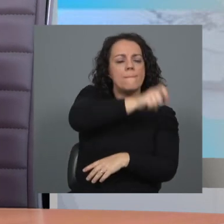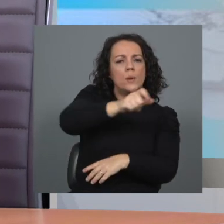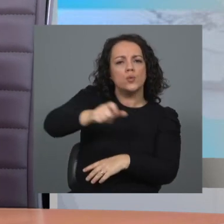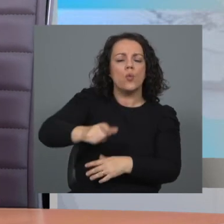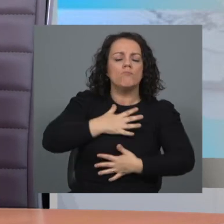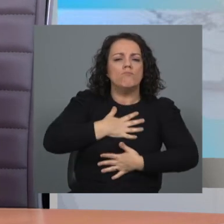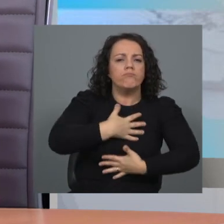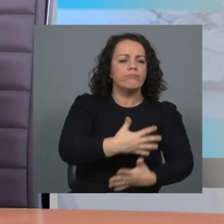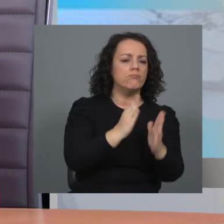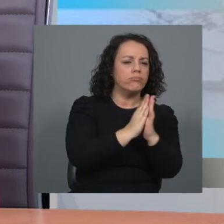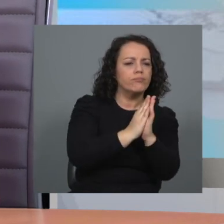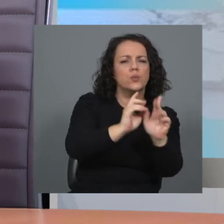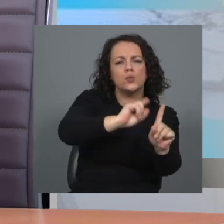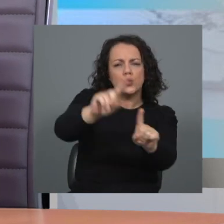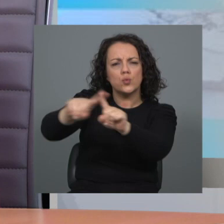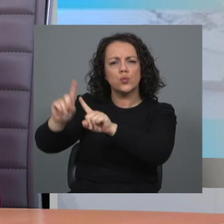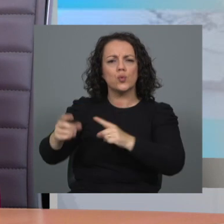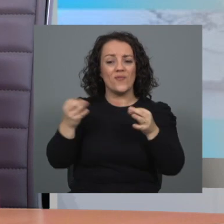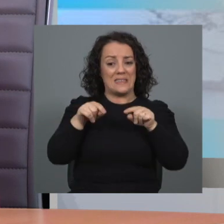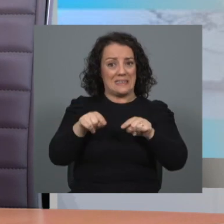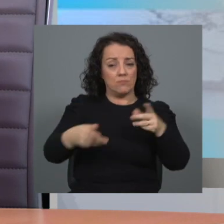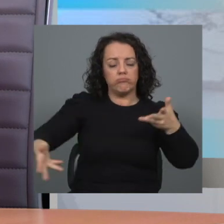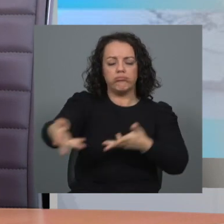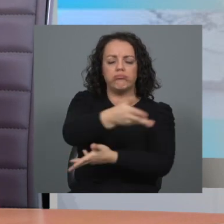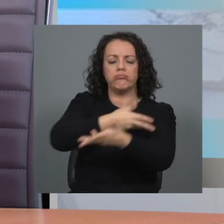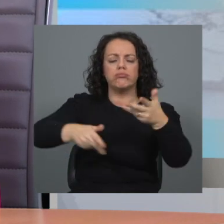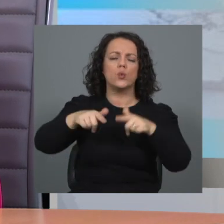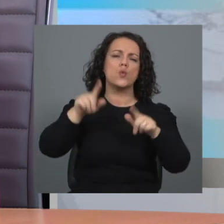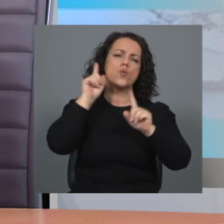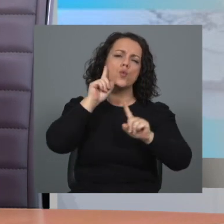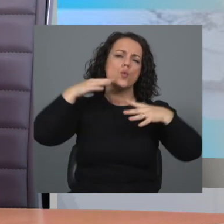mesmas religiões é uma parte muito importante para a